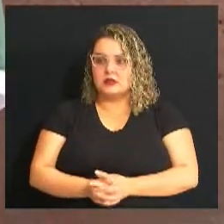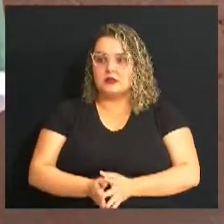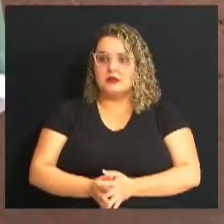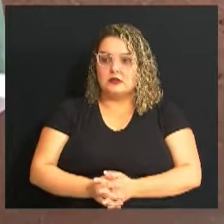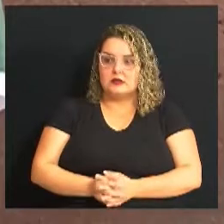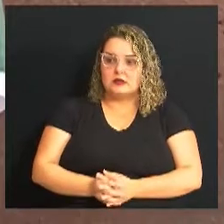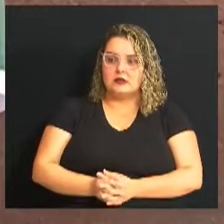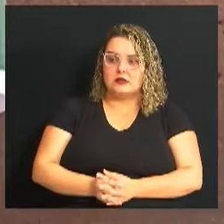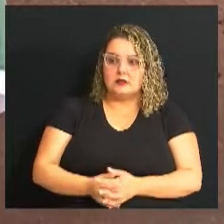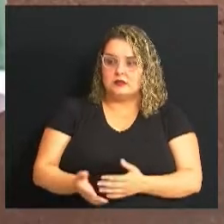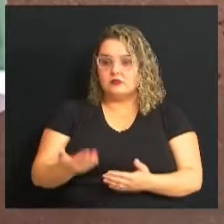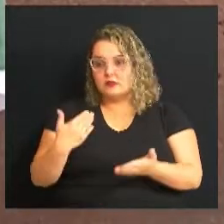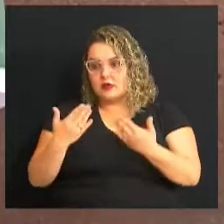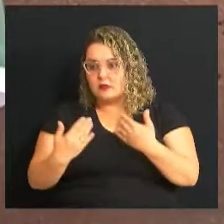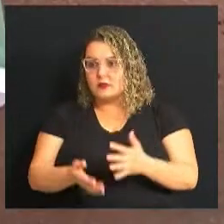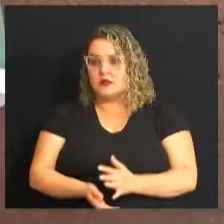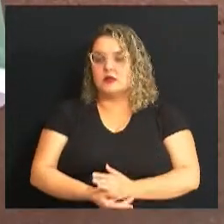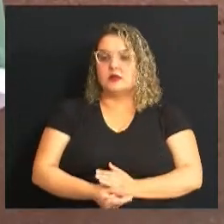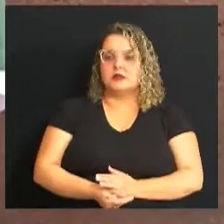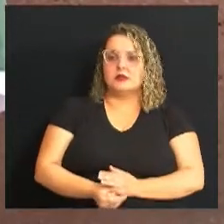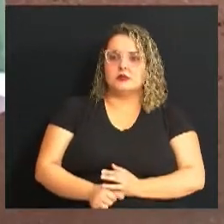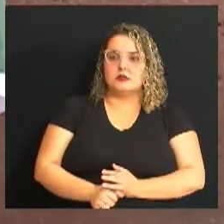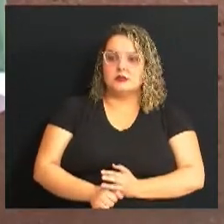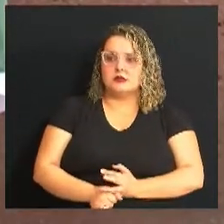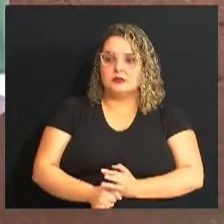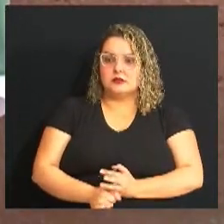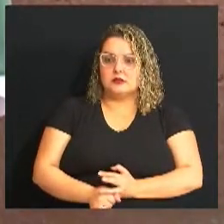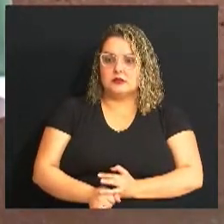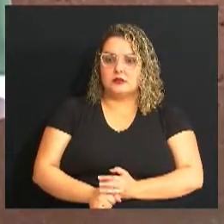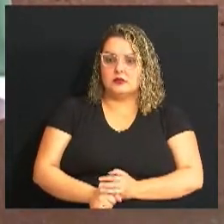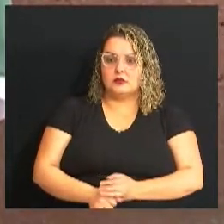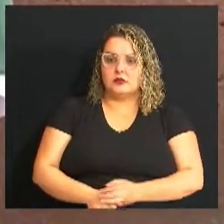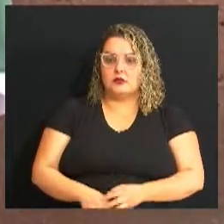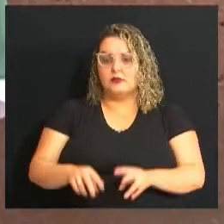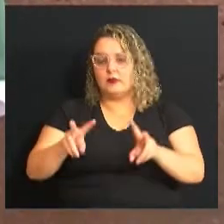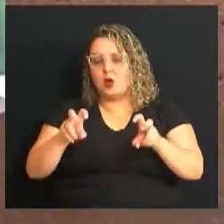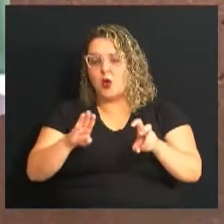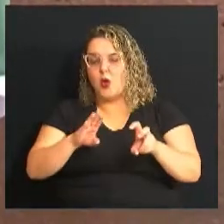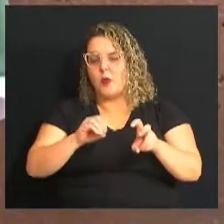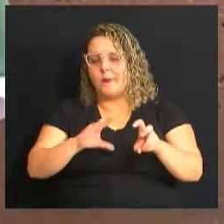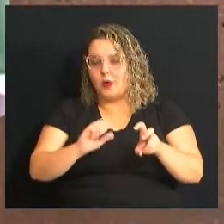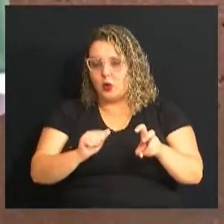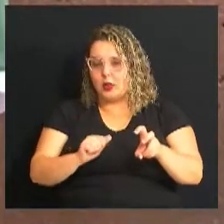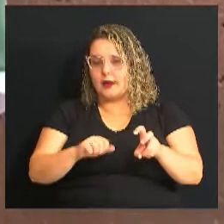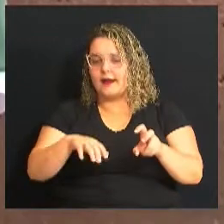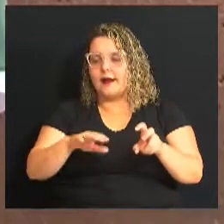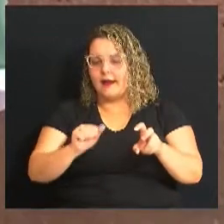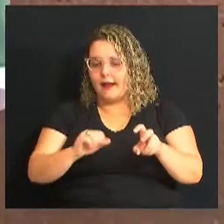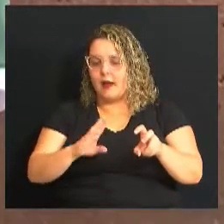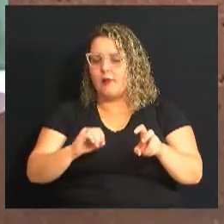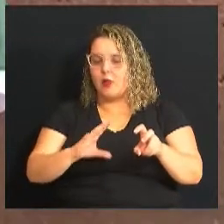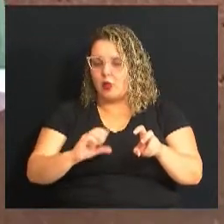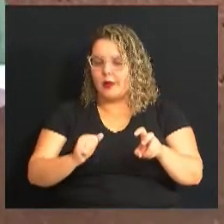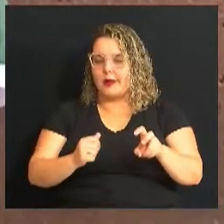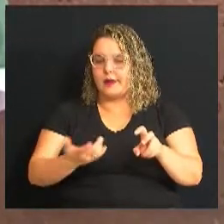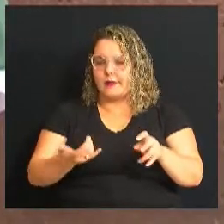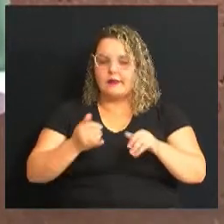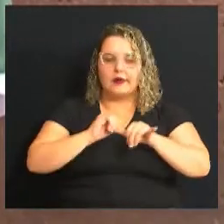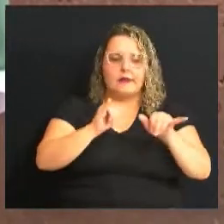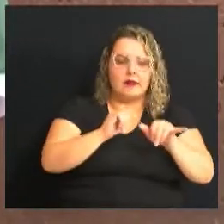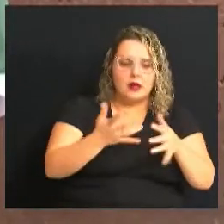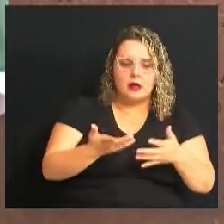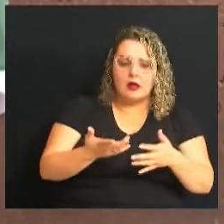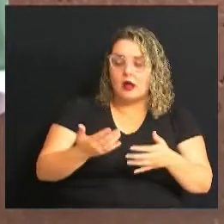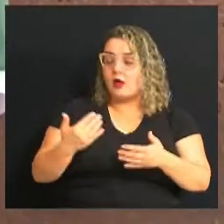aquele correio, né? Boca a boca, o famoso boca a boca, né? Mas tem gente também que vem e não tem esses tabu,